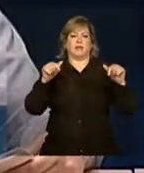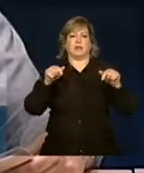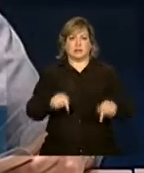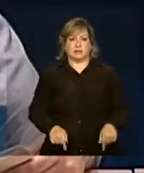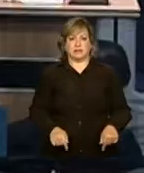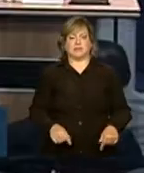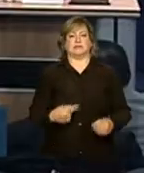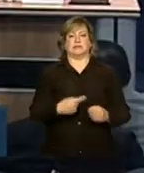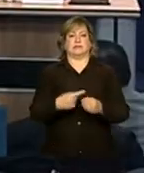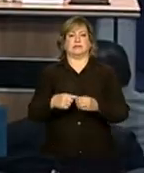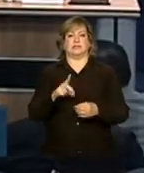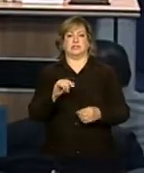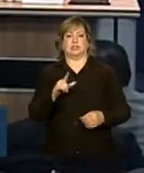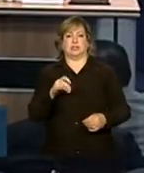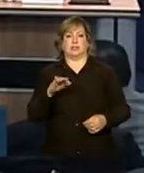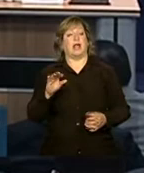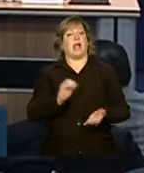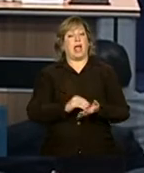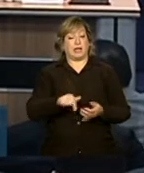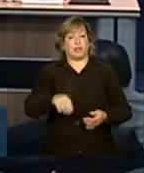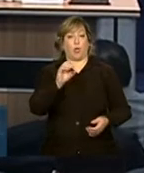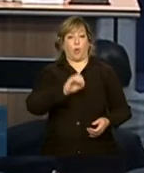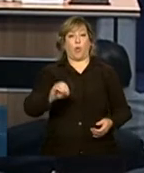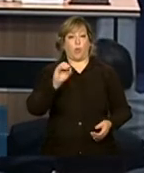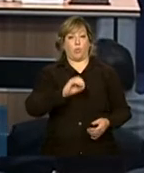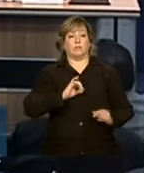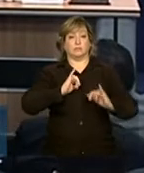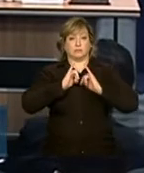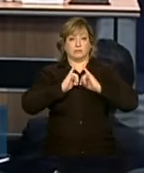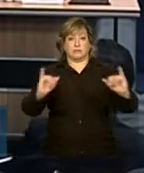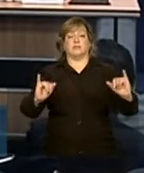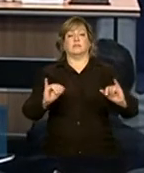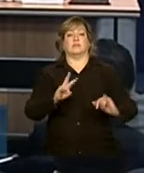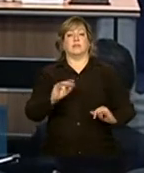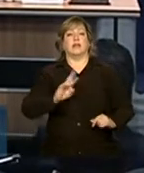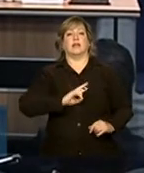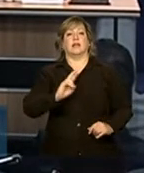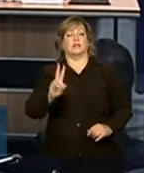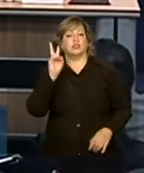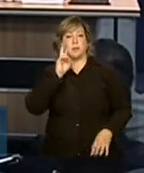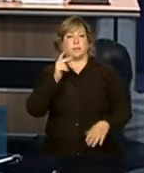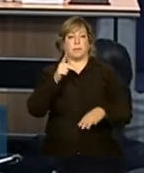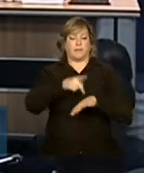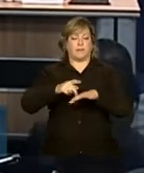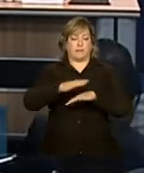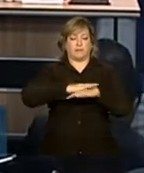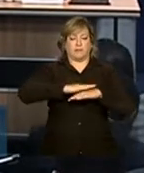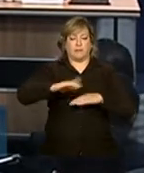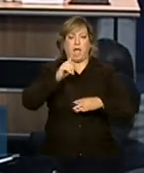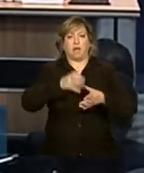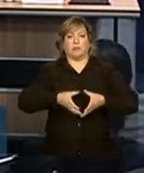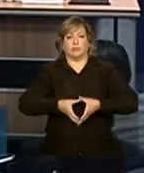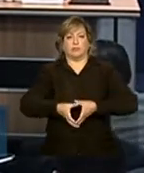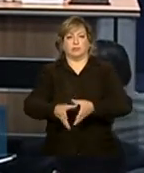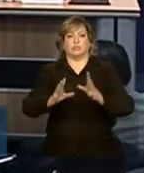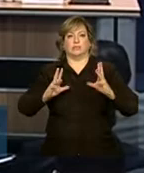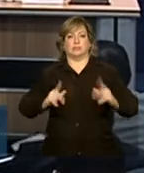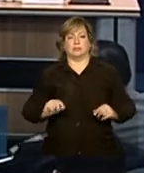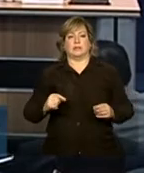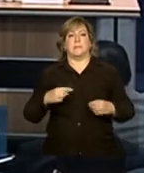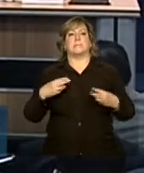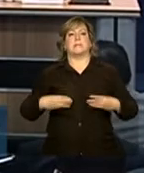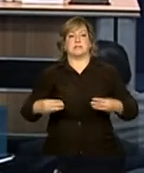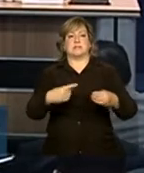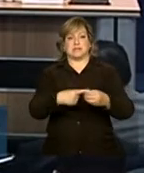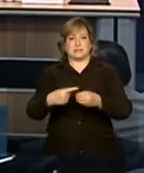ainda em outubro a ser divulgados os resultados de pavimentação saneamento do ministério das cidades